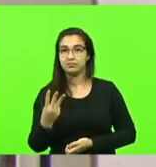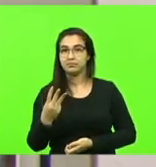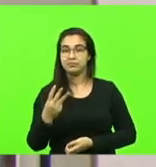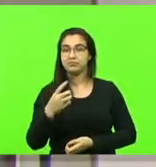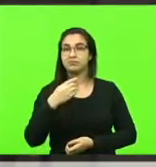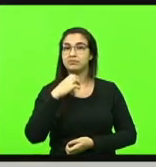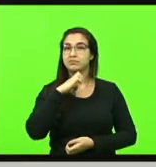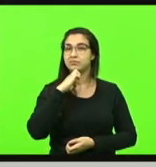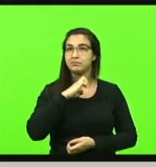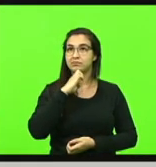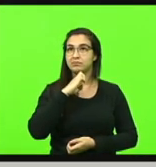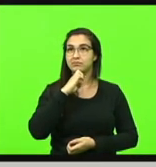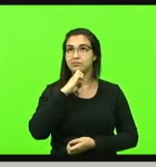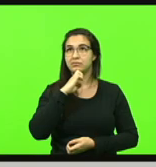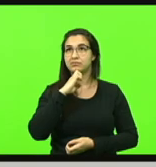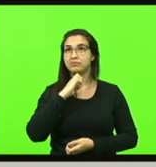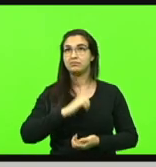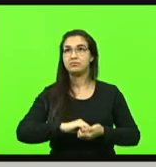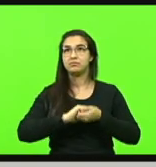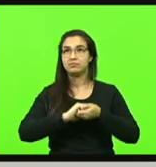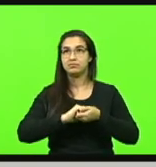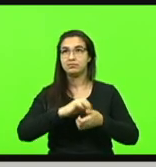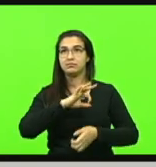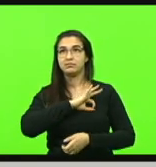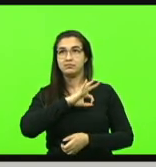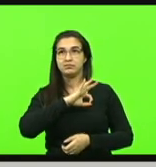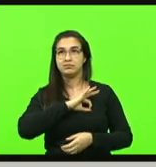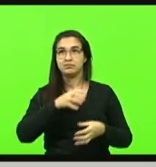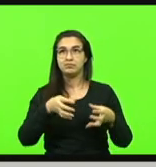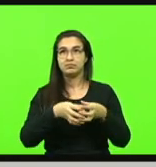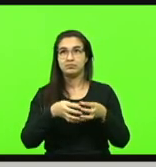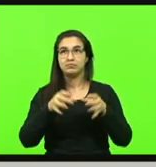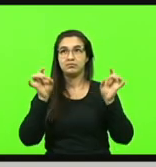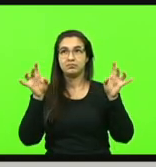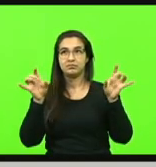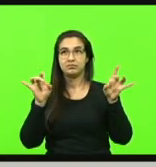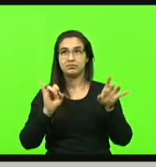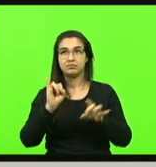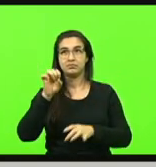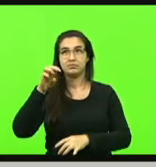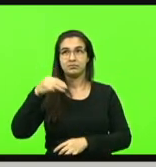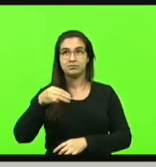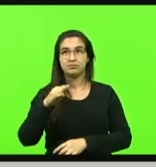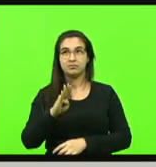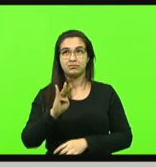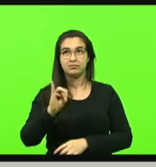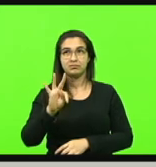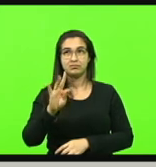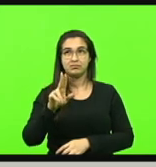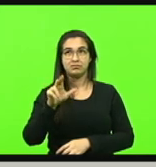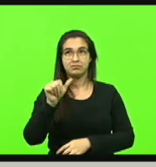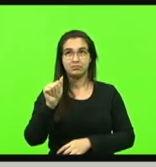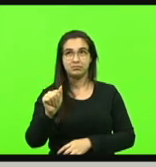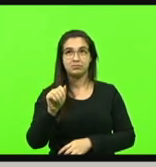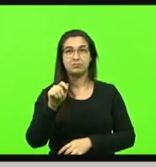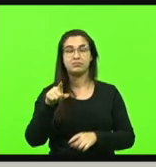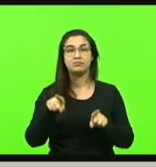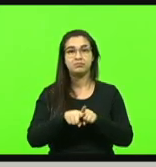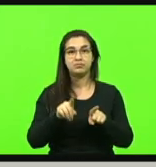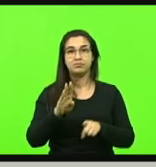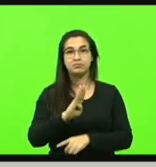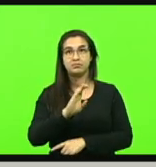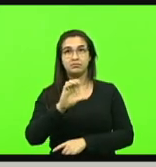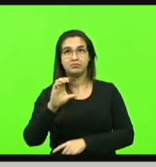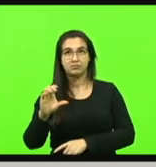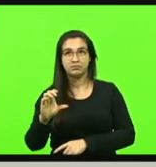Felipe Estevam, cumprimentando policiais da Guarnição Especial de Imbituba e Balneário Camboriú pelos serviços prestados na